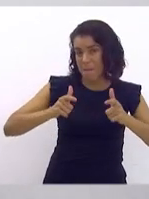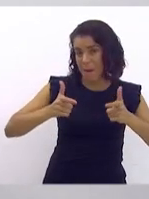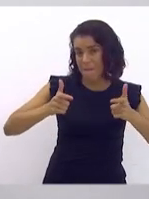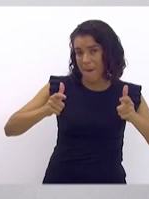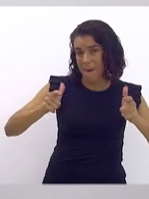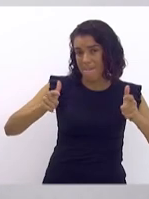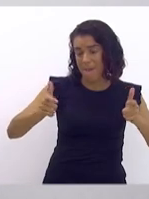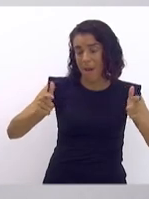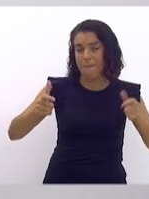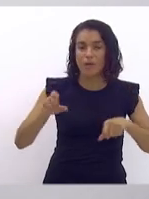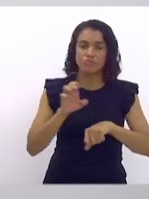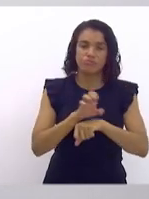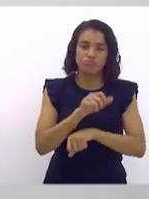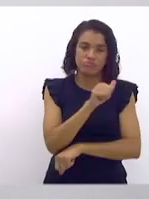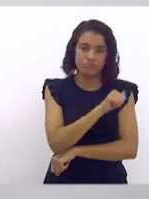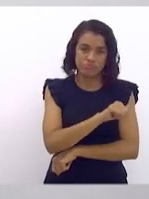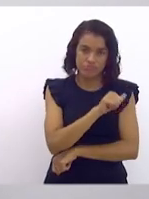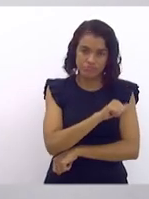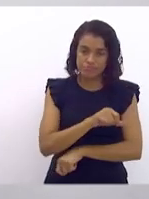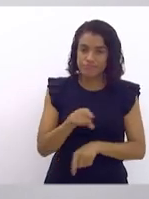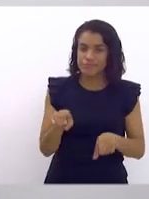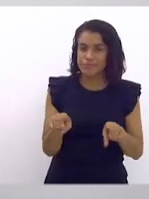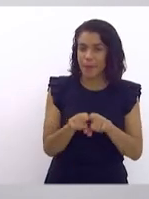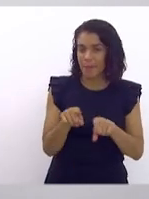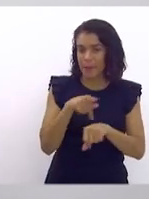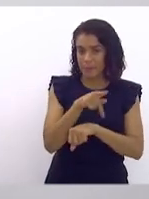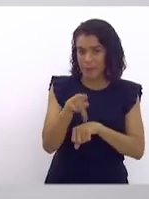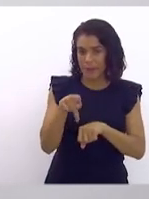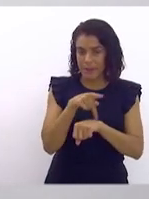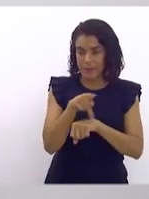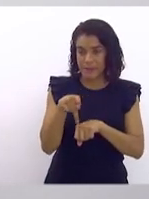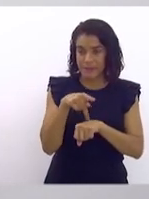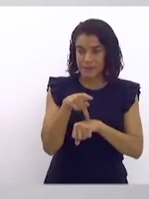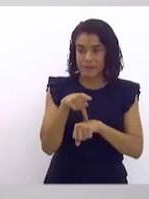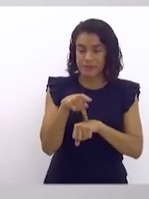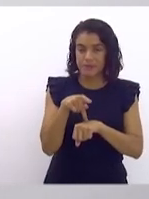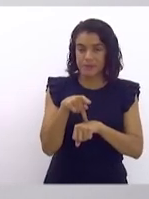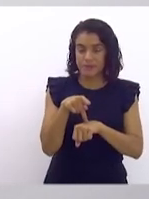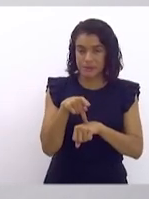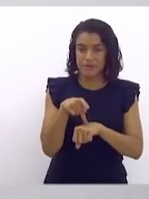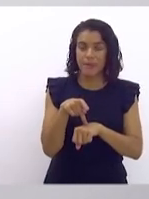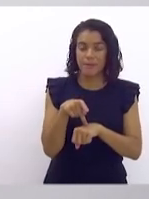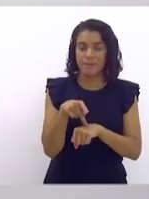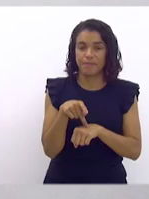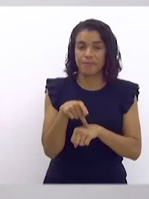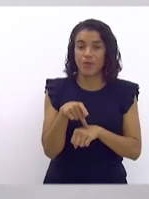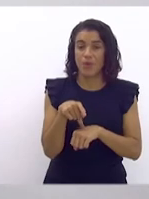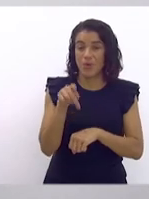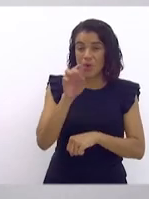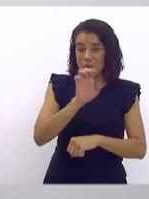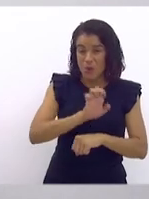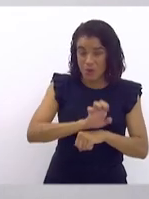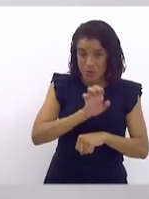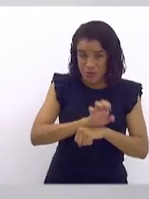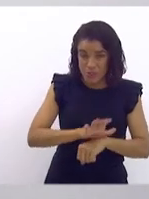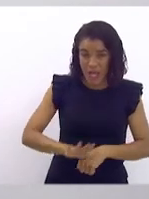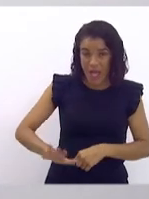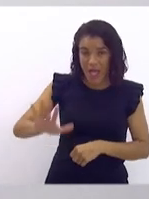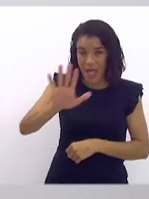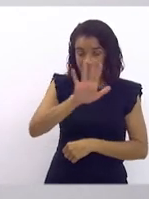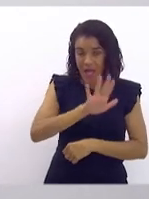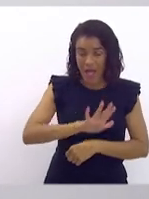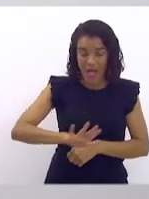no estado do Rio de Janeiro e nesse país. E o Estado como um todo